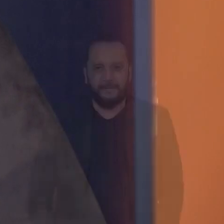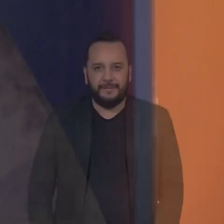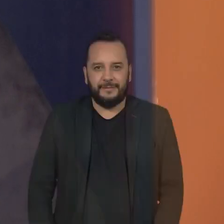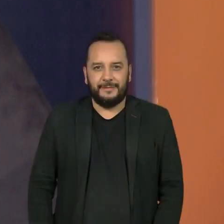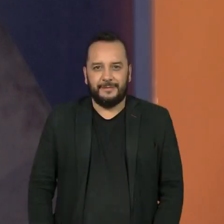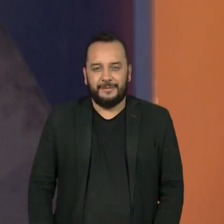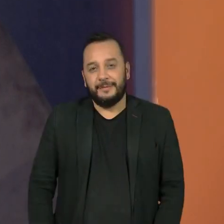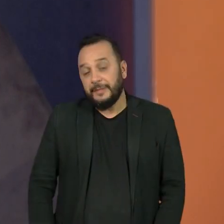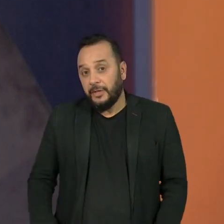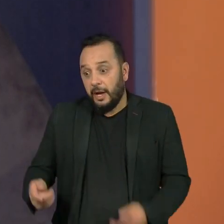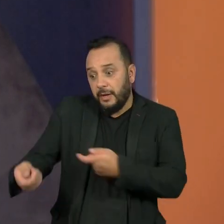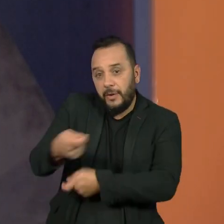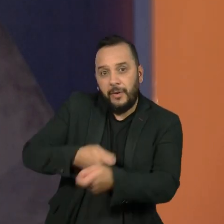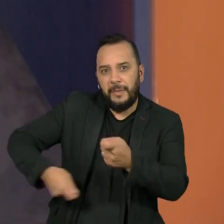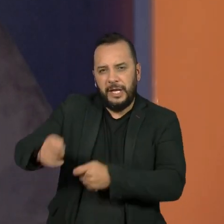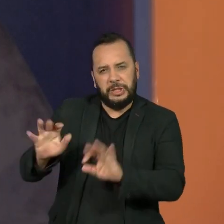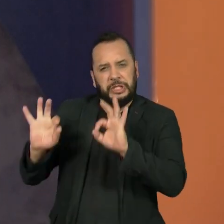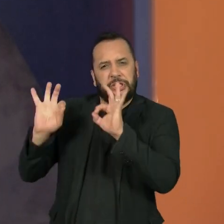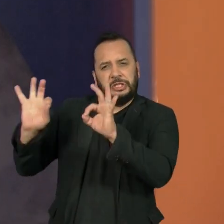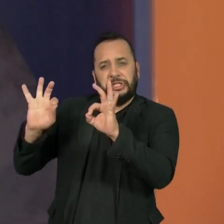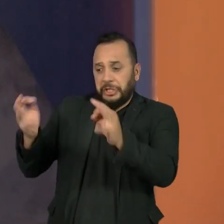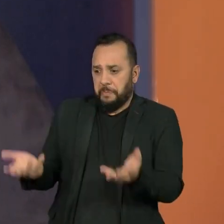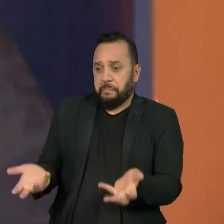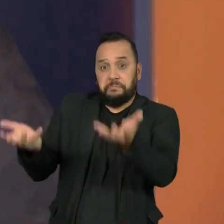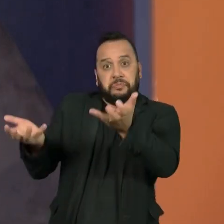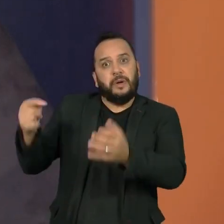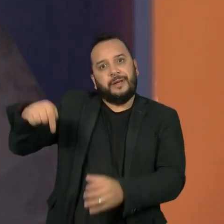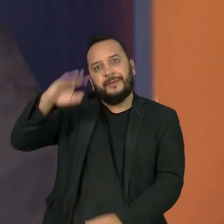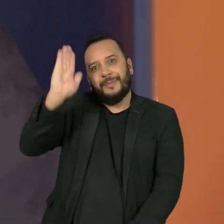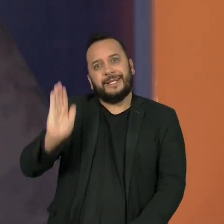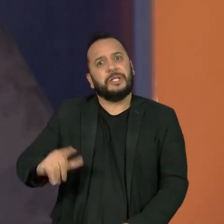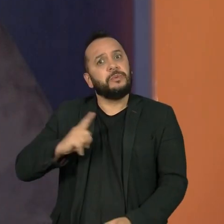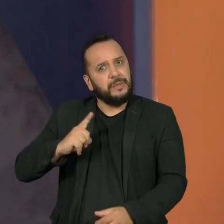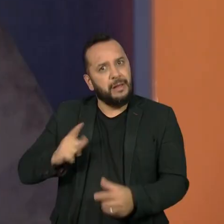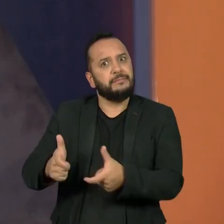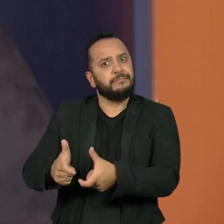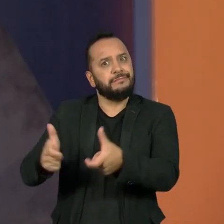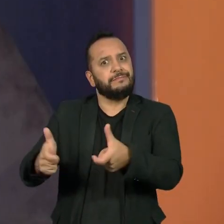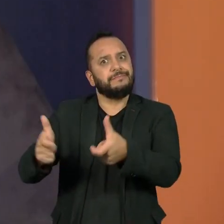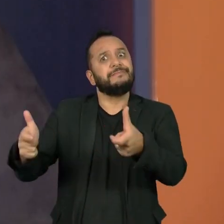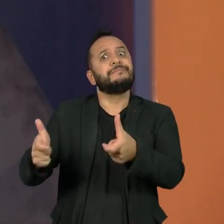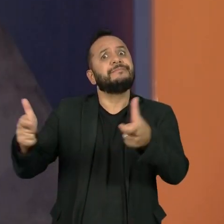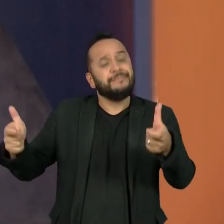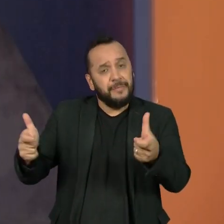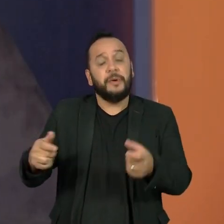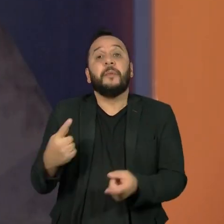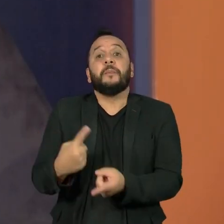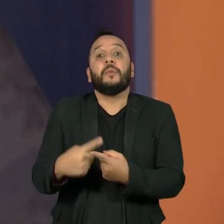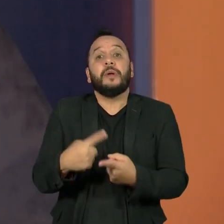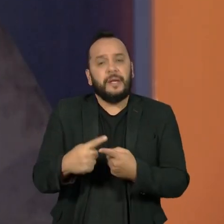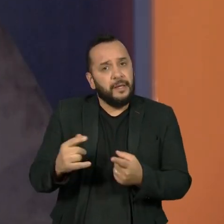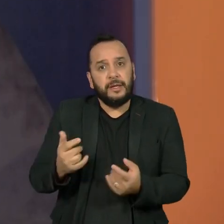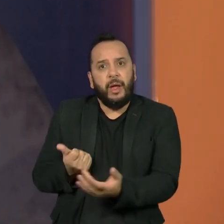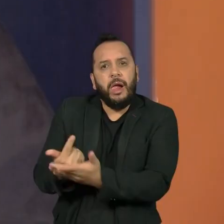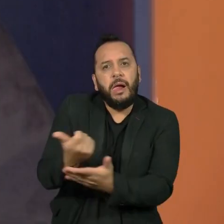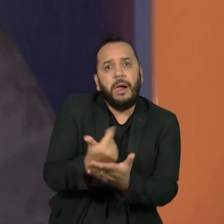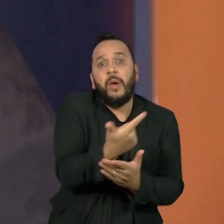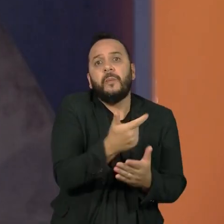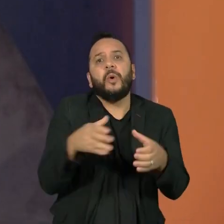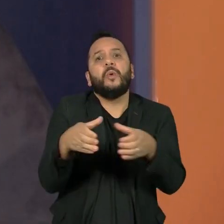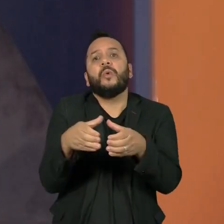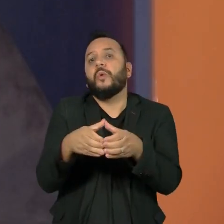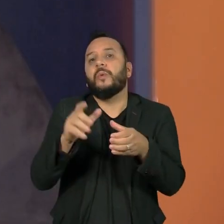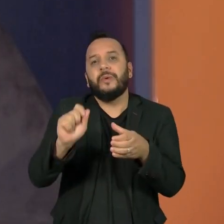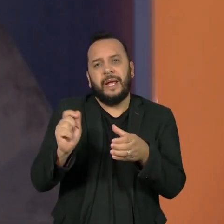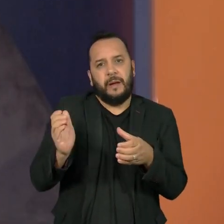O mercado de luxo no Brasil tem mostrado um crescimento significativo, impulsionado pelo poder de consumo das classes